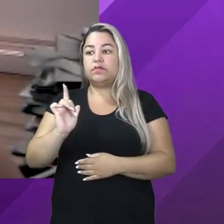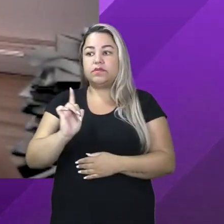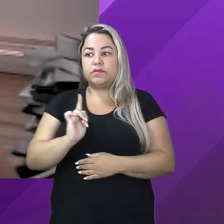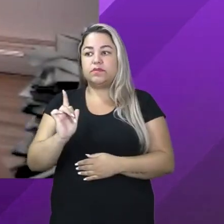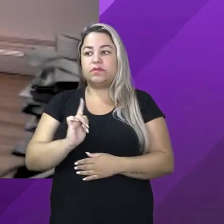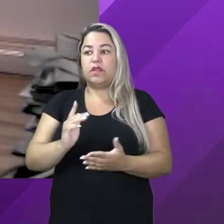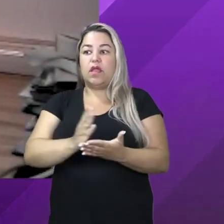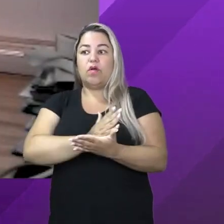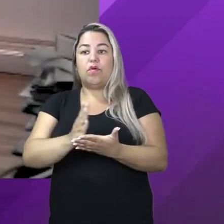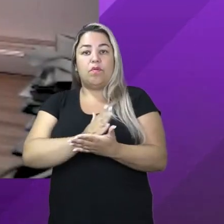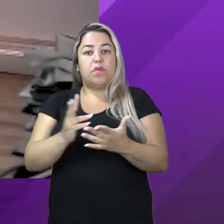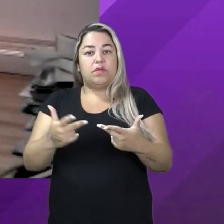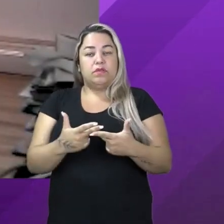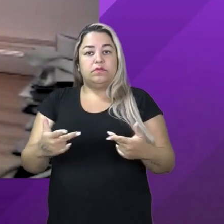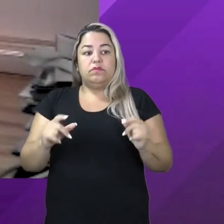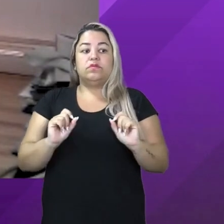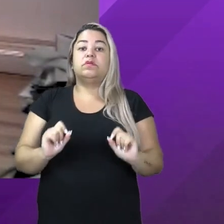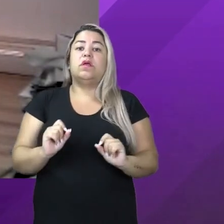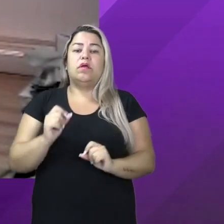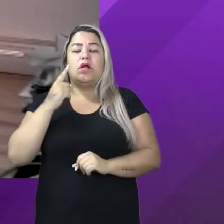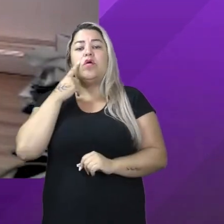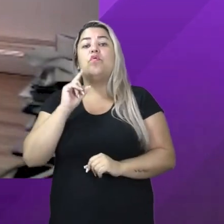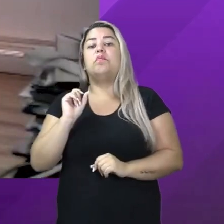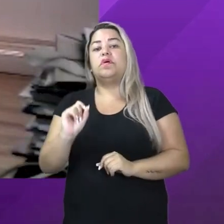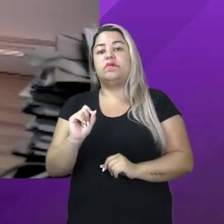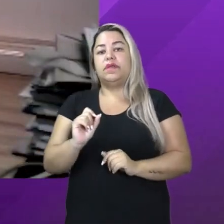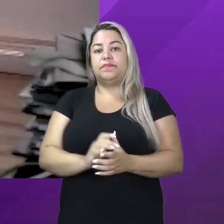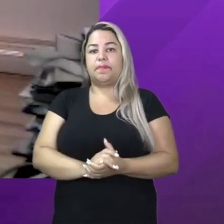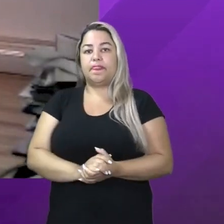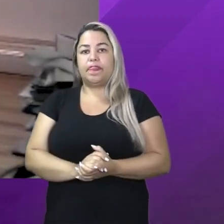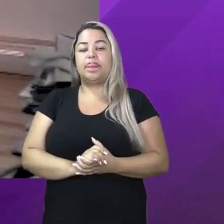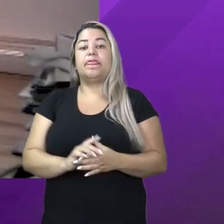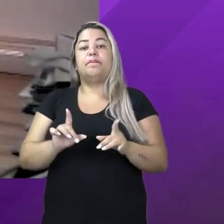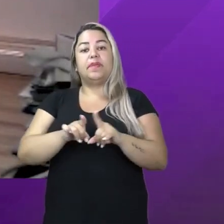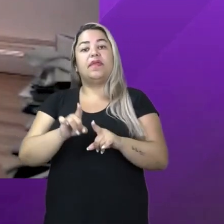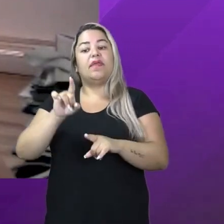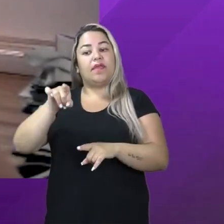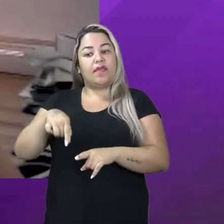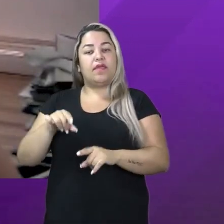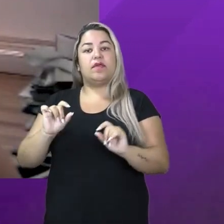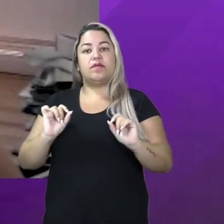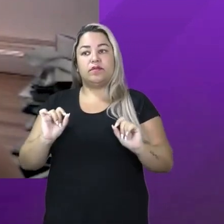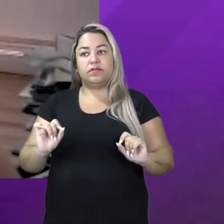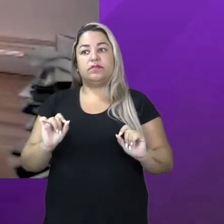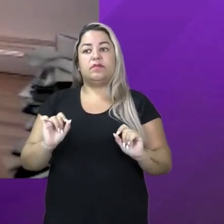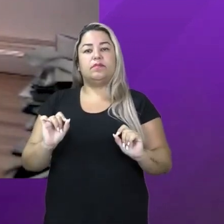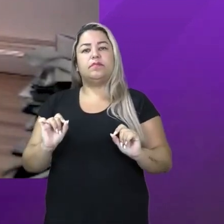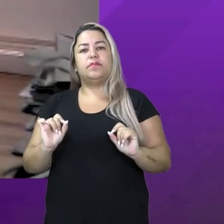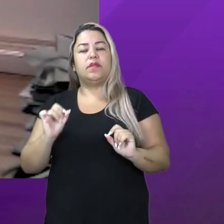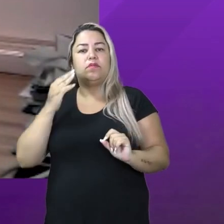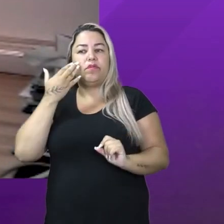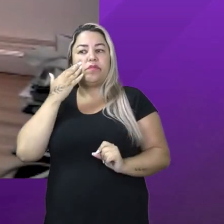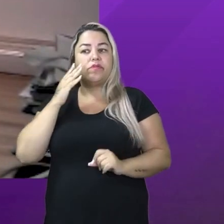algumas questões que nos chamam a atenção. Uma delas é exatamente a concentração